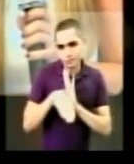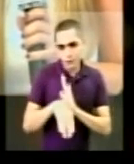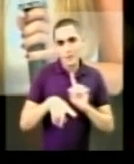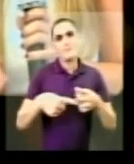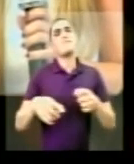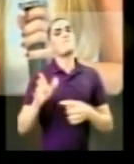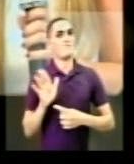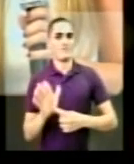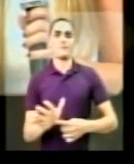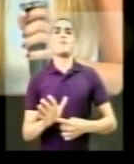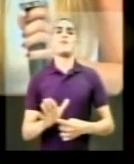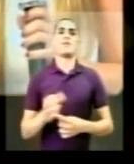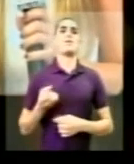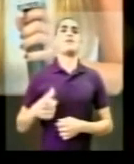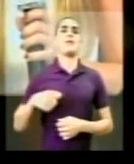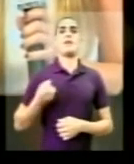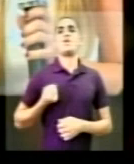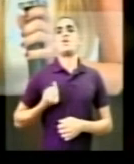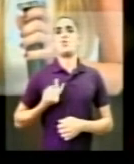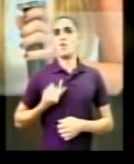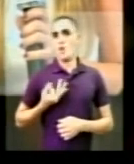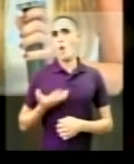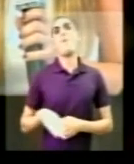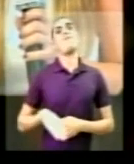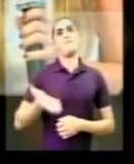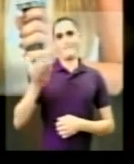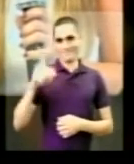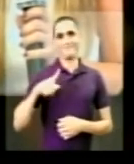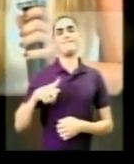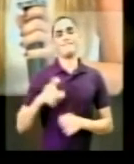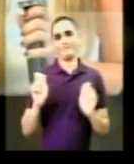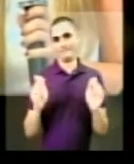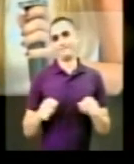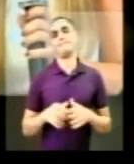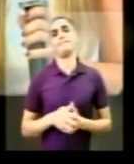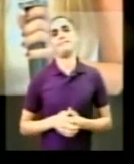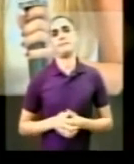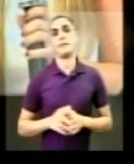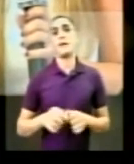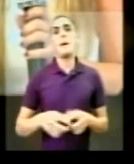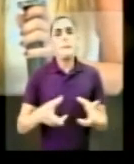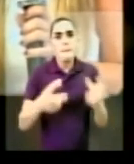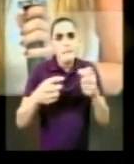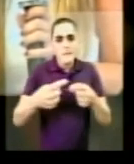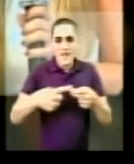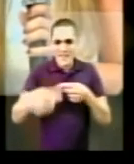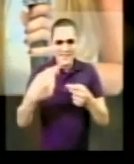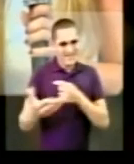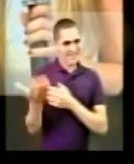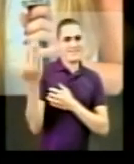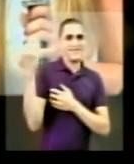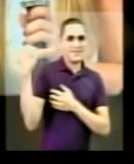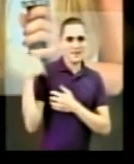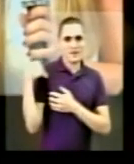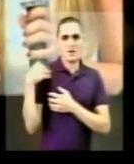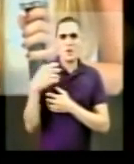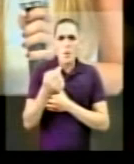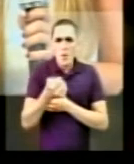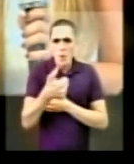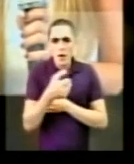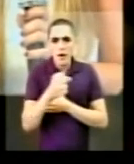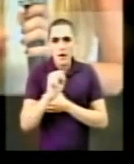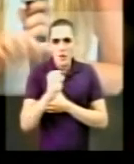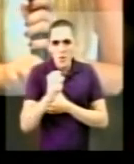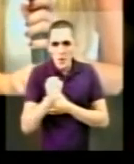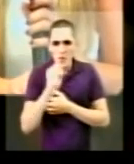um alto número de casos. Vocês podem ver que na semana 1, nós chegamos a quase 8.000 suspeitas de